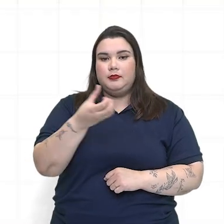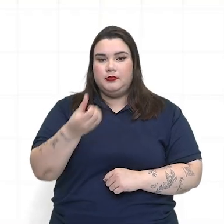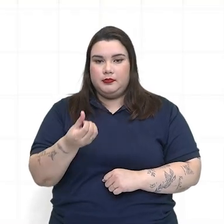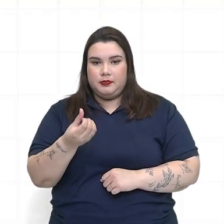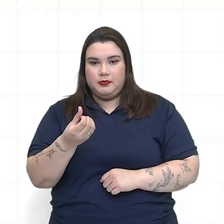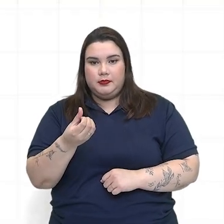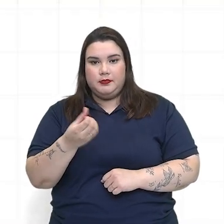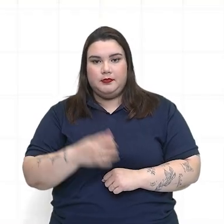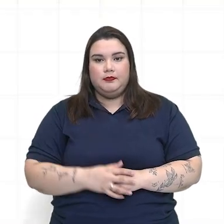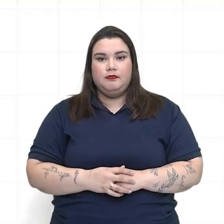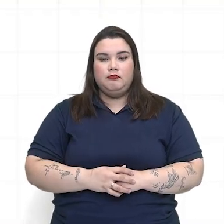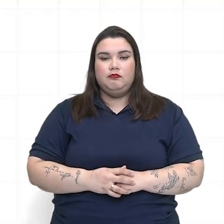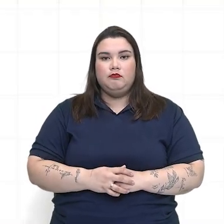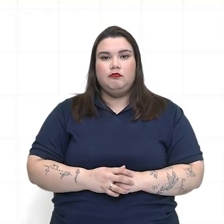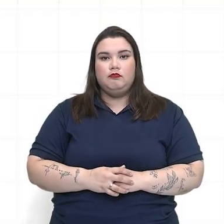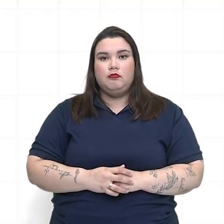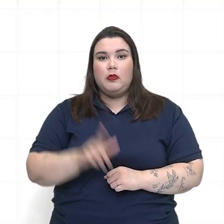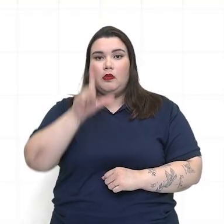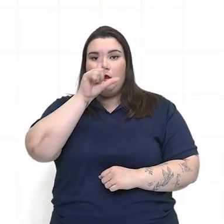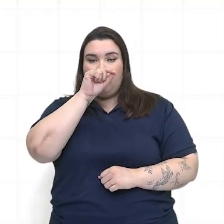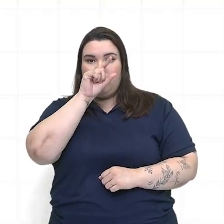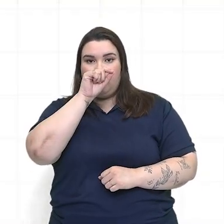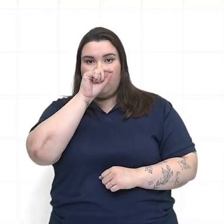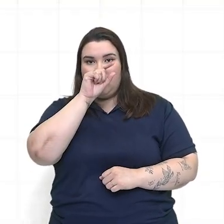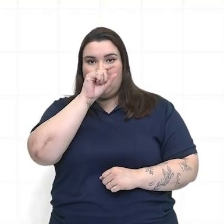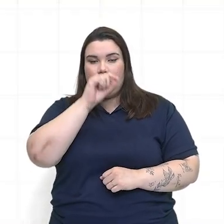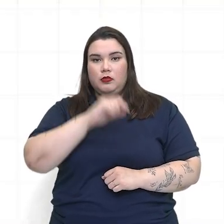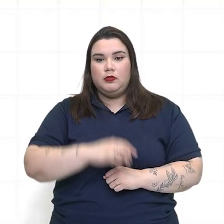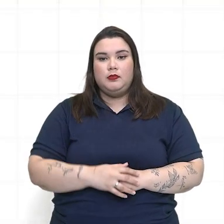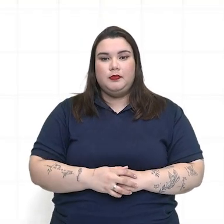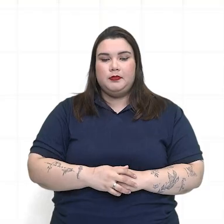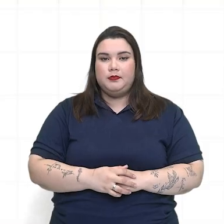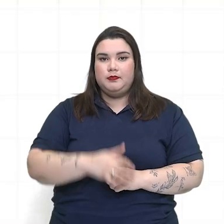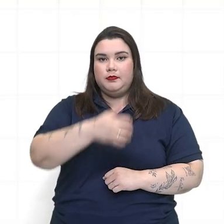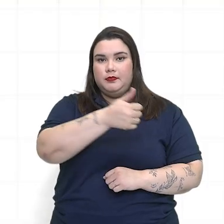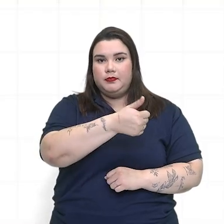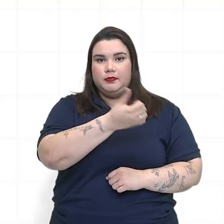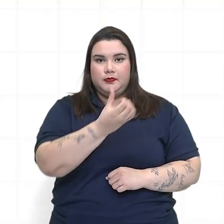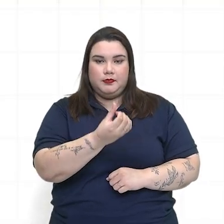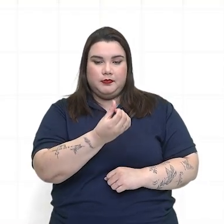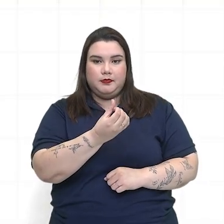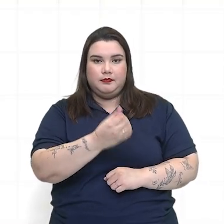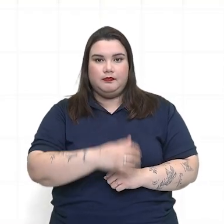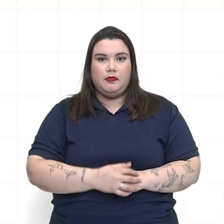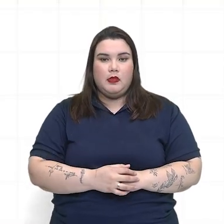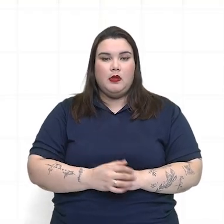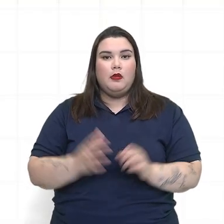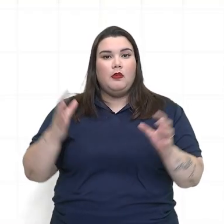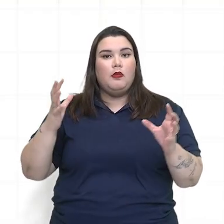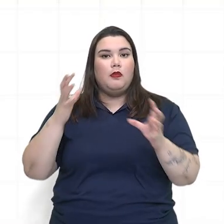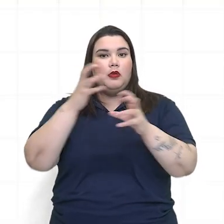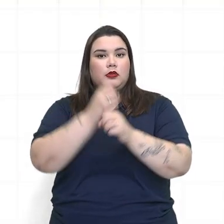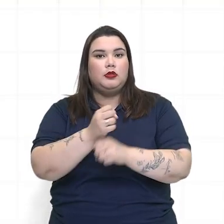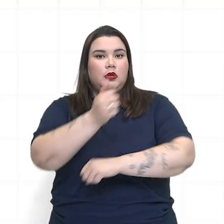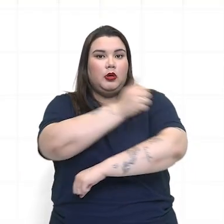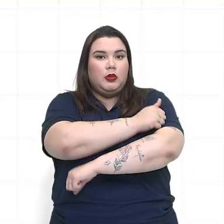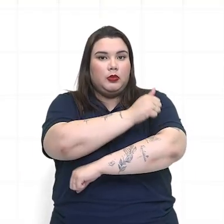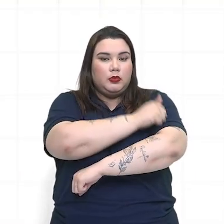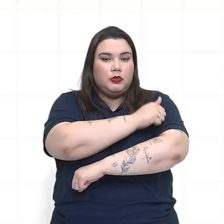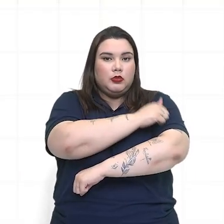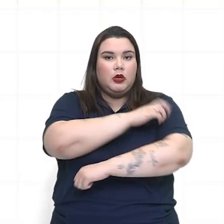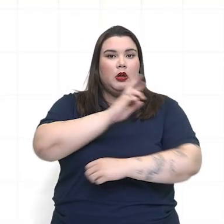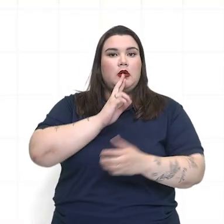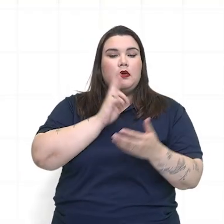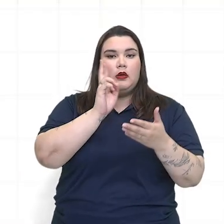peixe? 36. Quantos alunos preferem frango? 16. Totalizando,